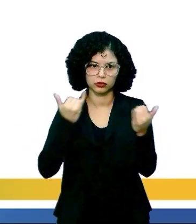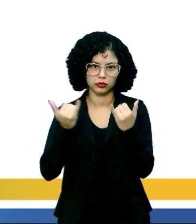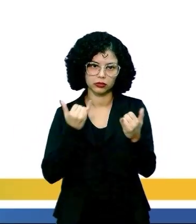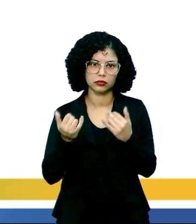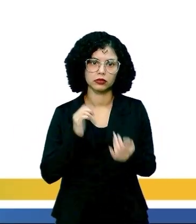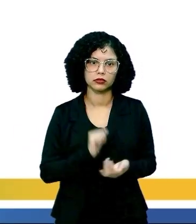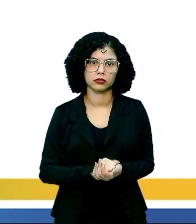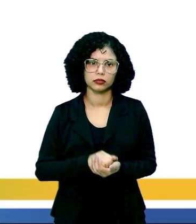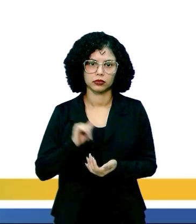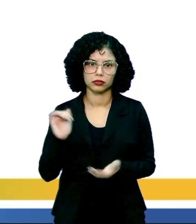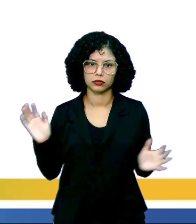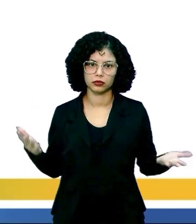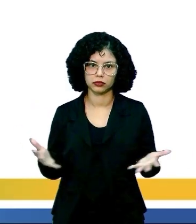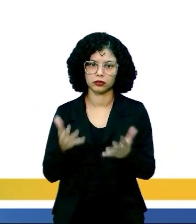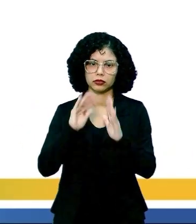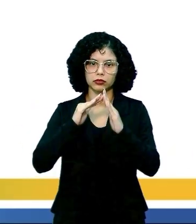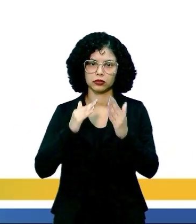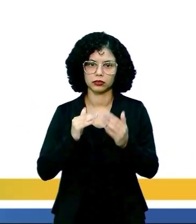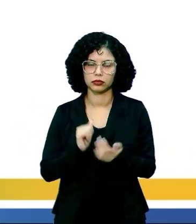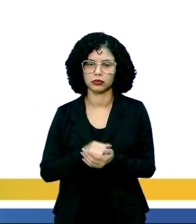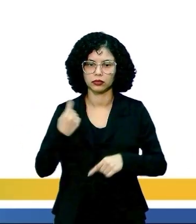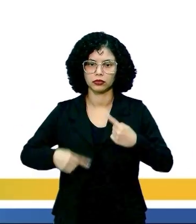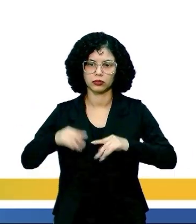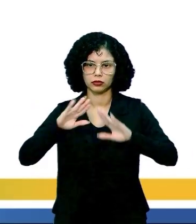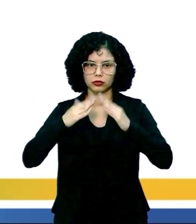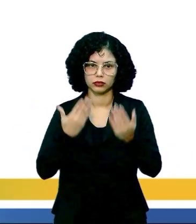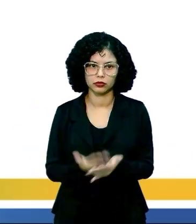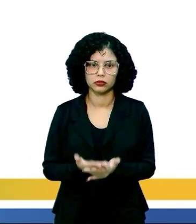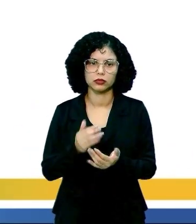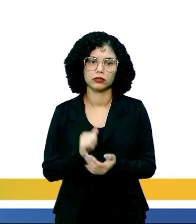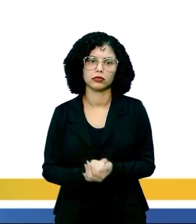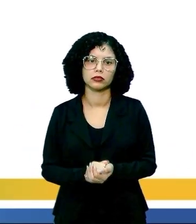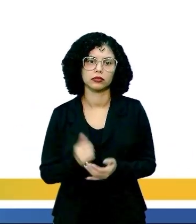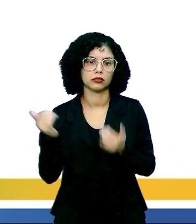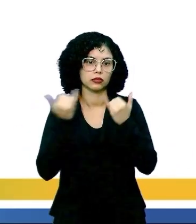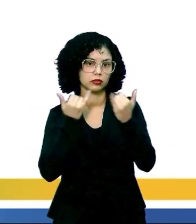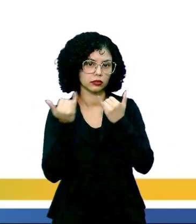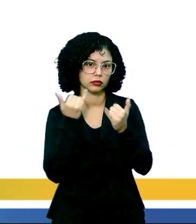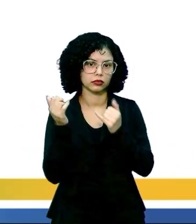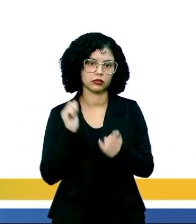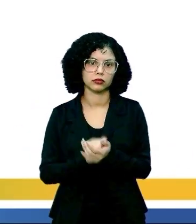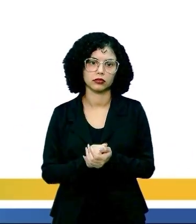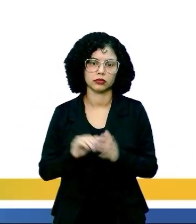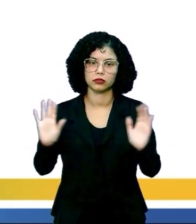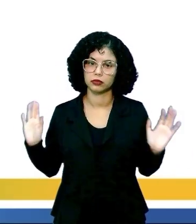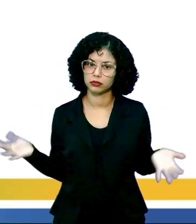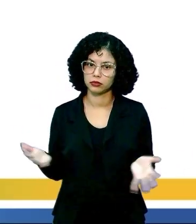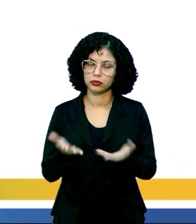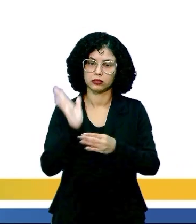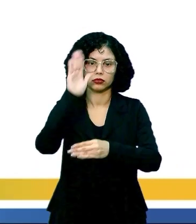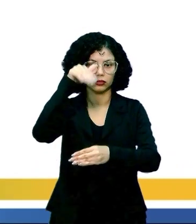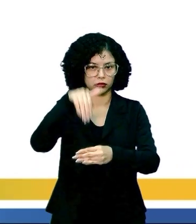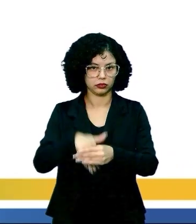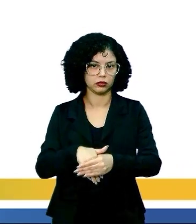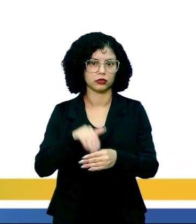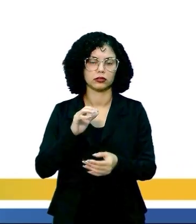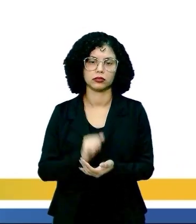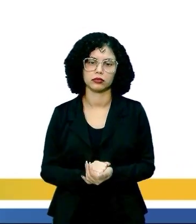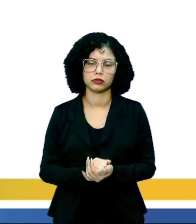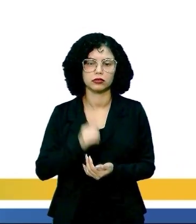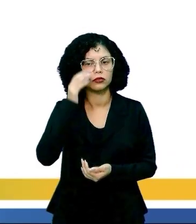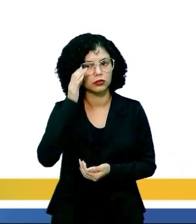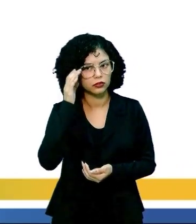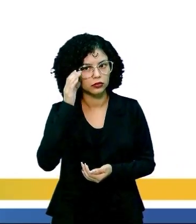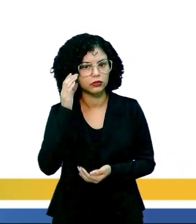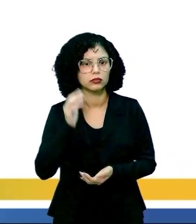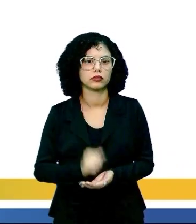C, programas de mobilização política nas escolas, letra D, programas de incentivo ao